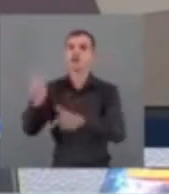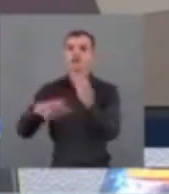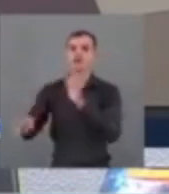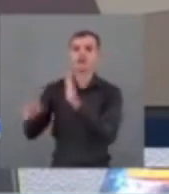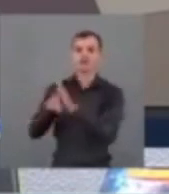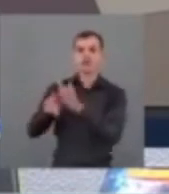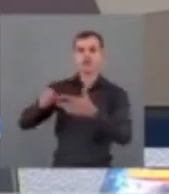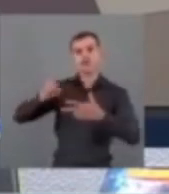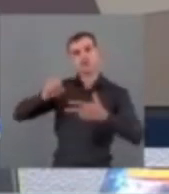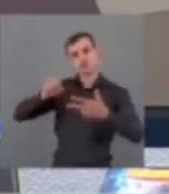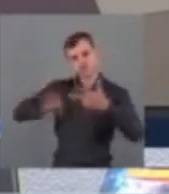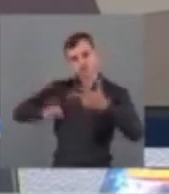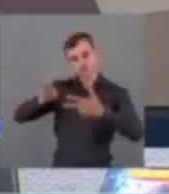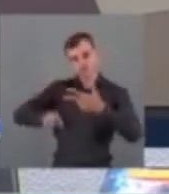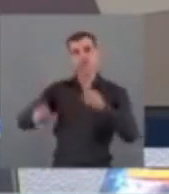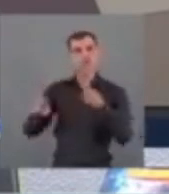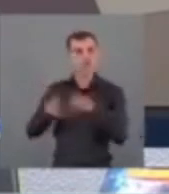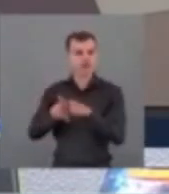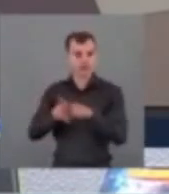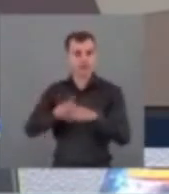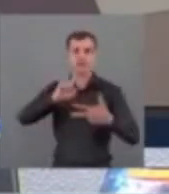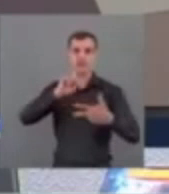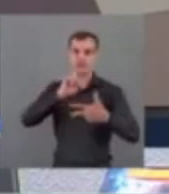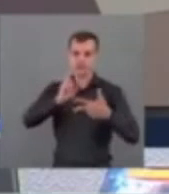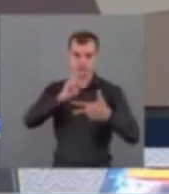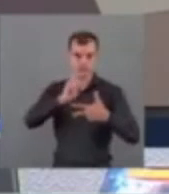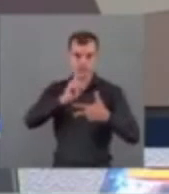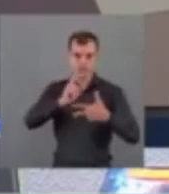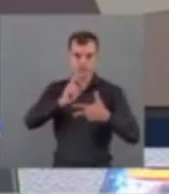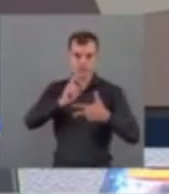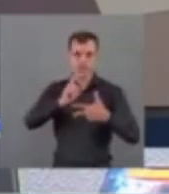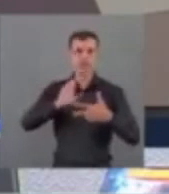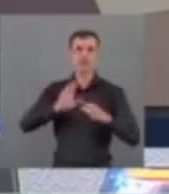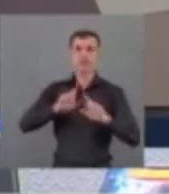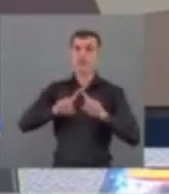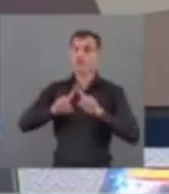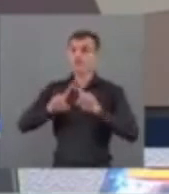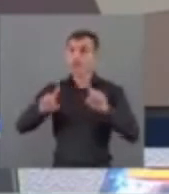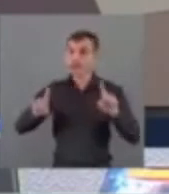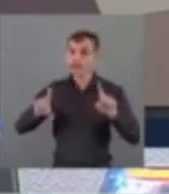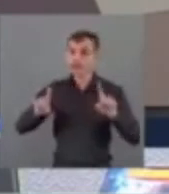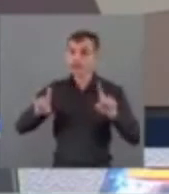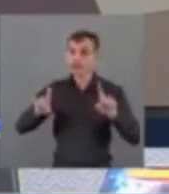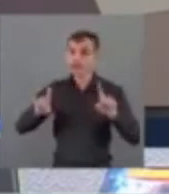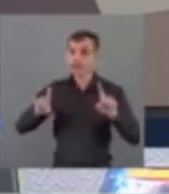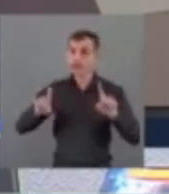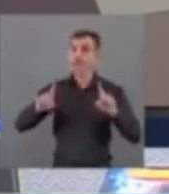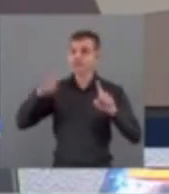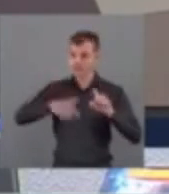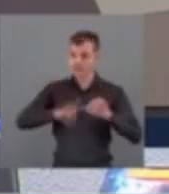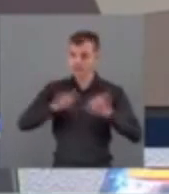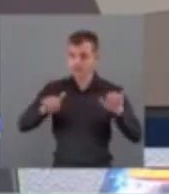aceitam a decisão do Supremo Tribunal Federal que manteve o comando constitucional, que seguiu